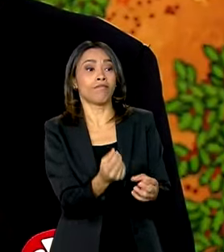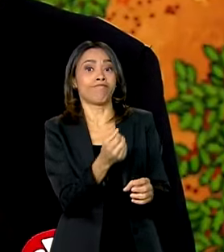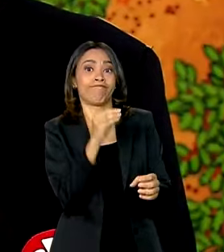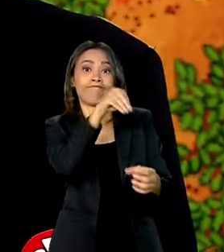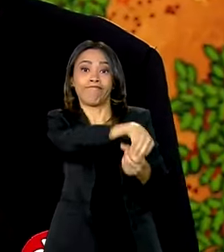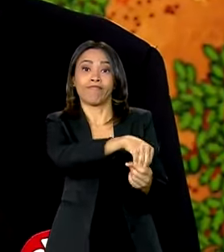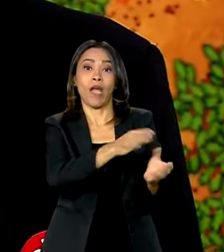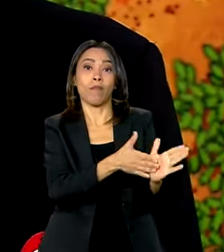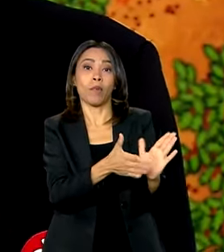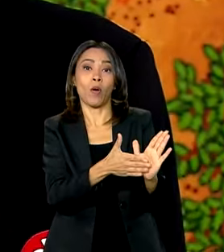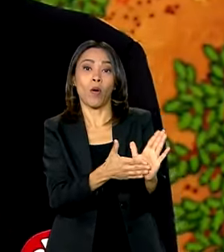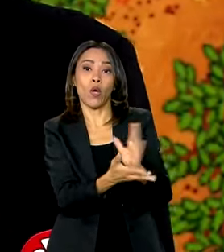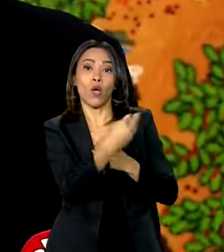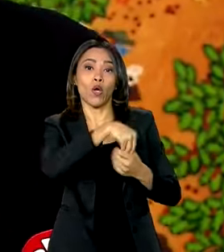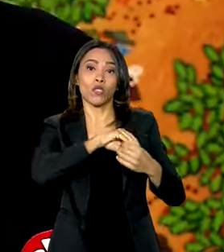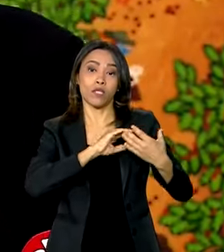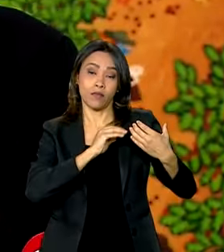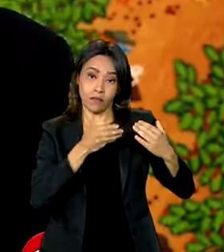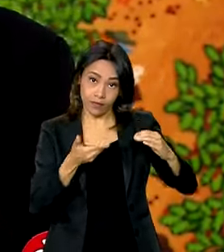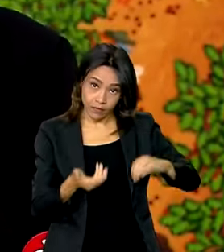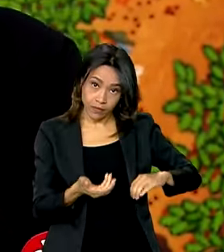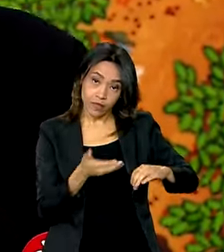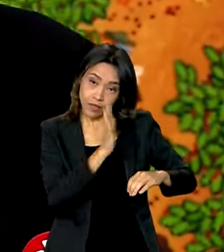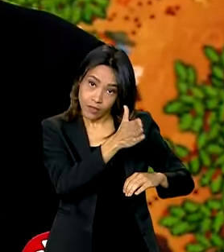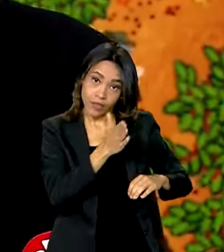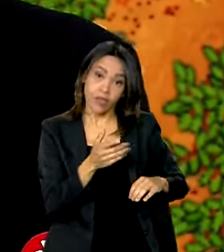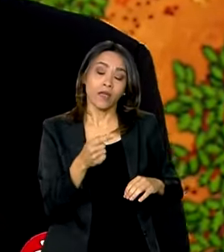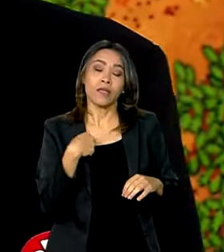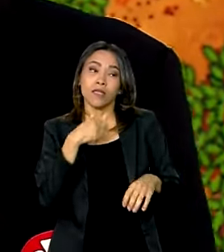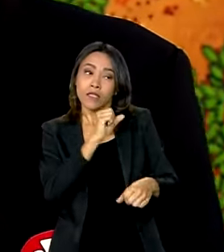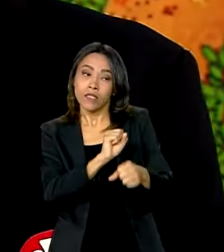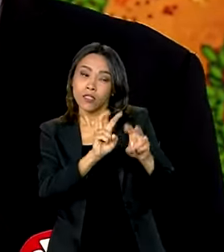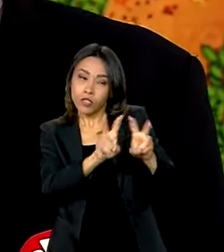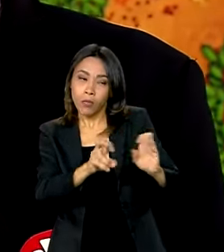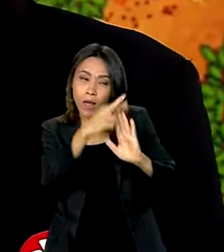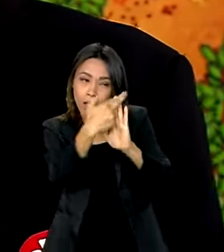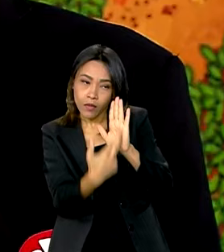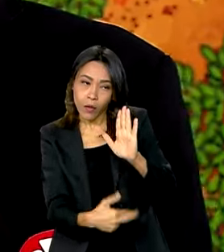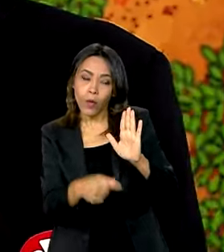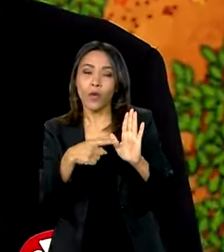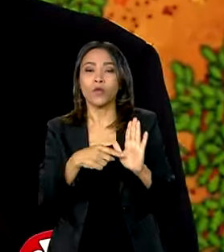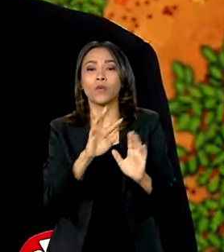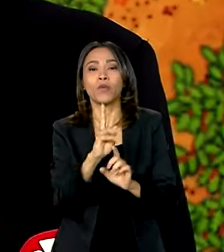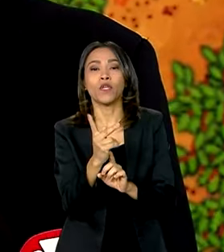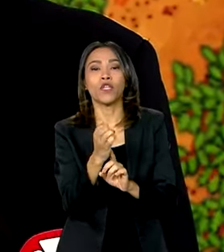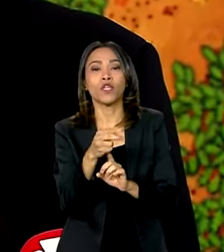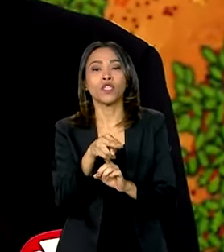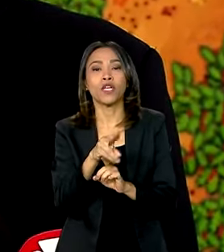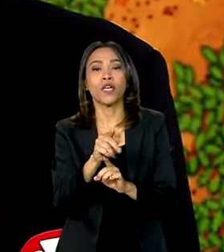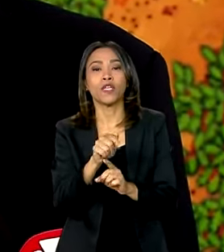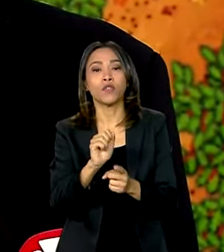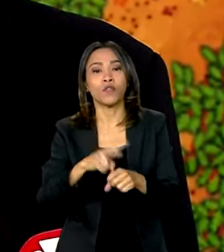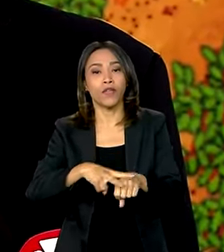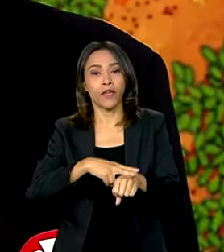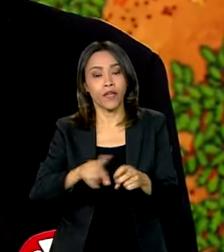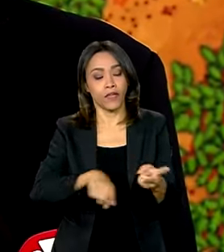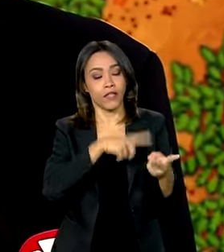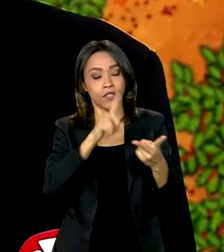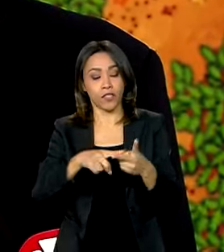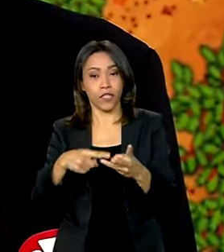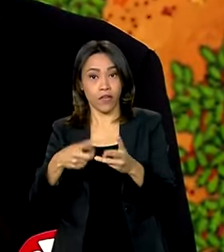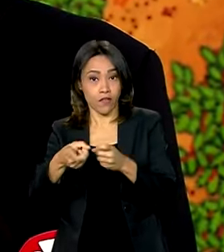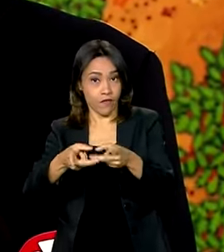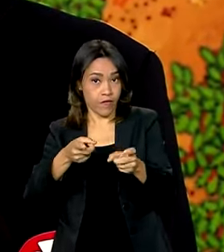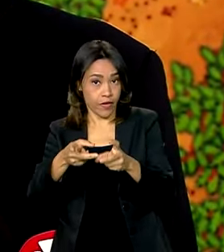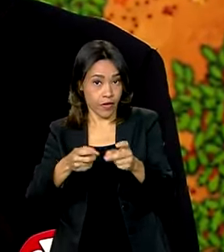seja apresentado o relatório do combustível do futuro, relatório do hidrogênio verde, do mercado de carbono.